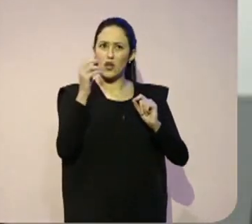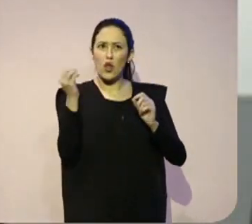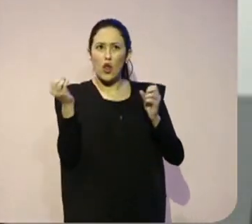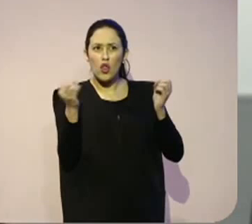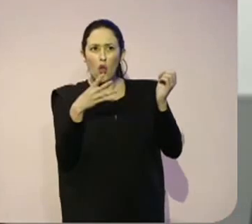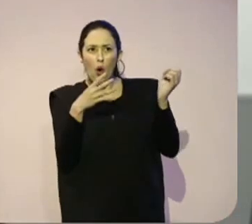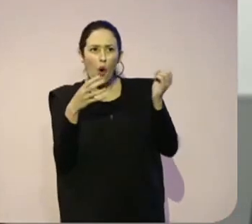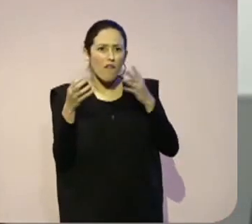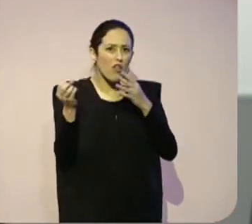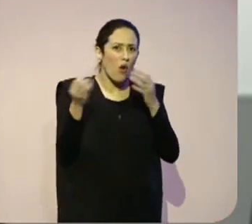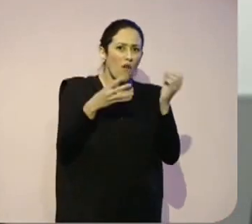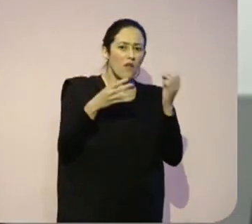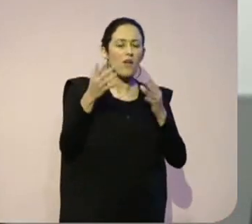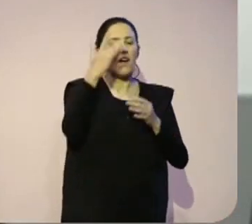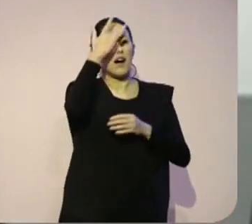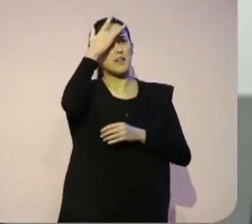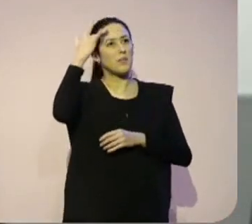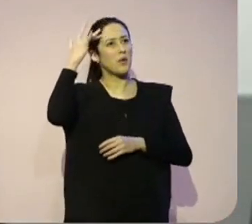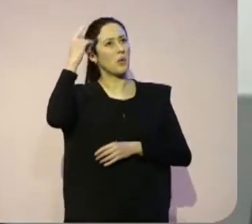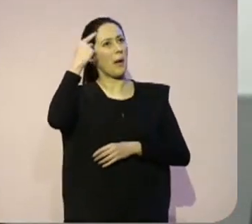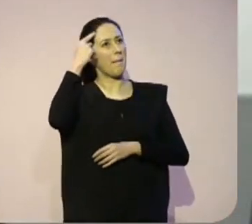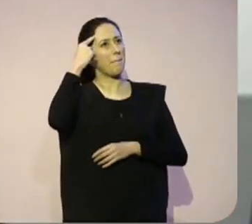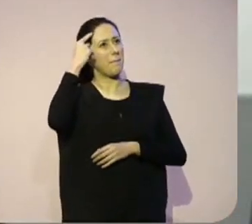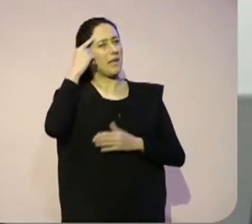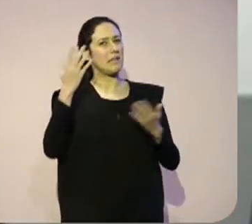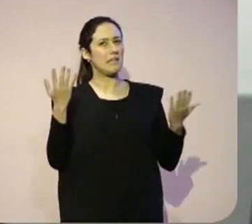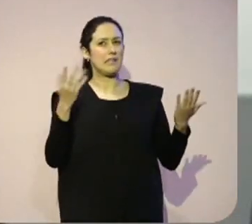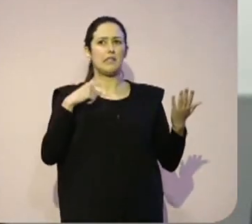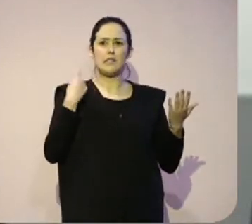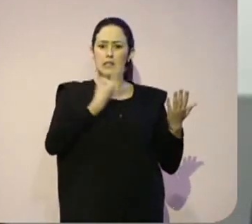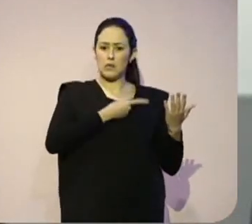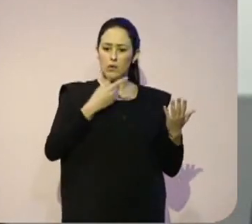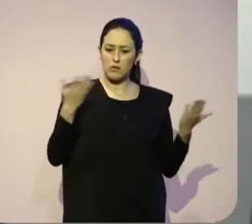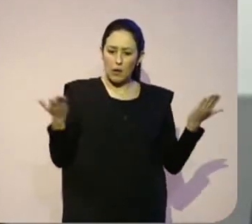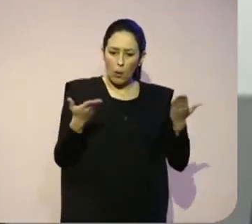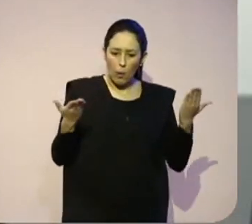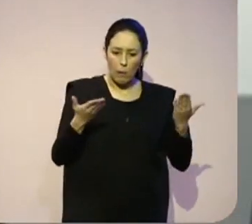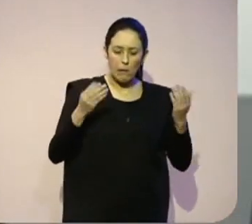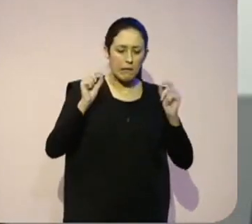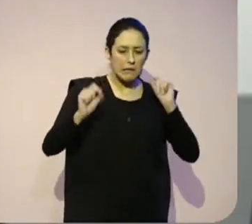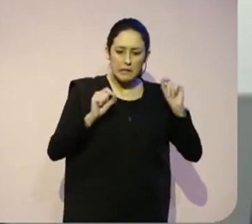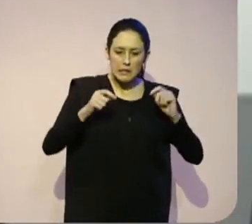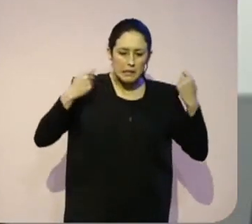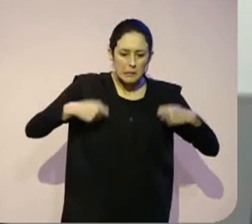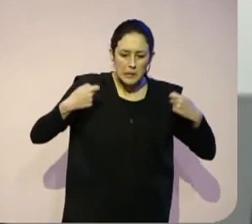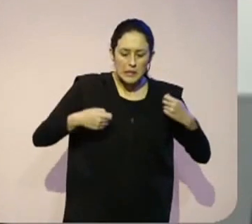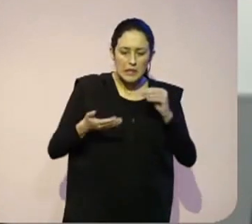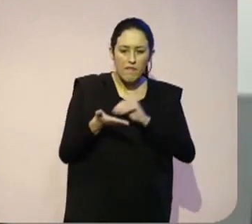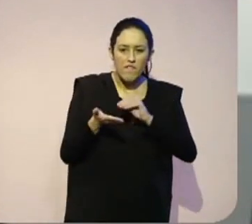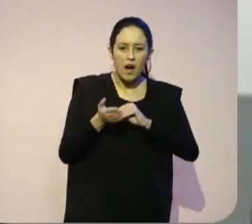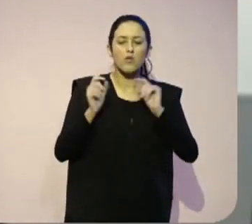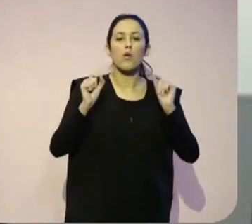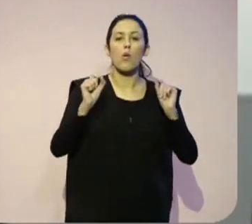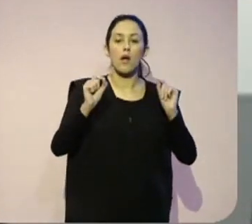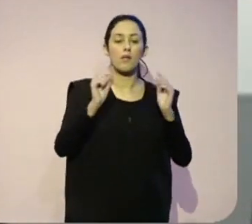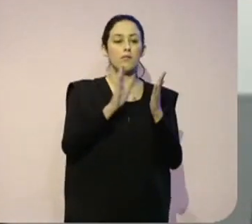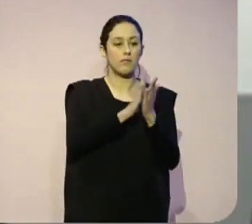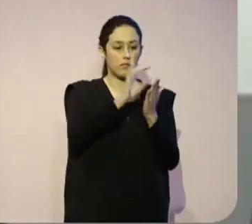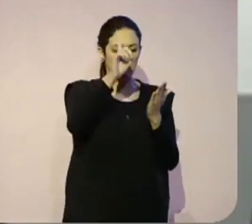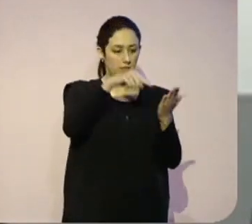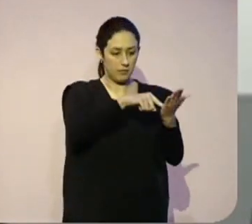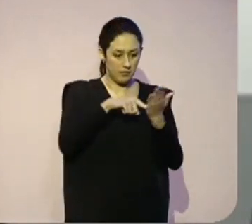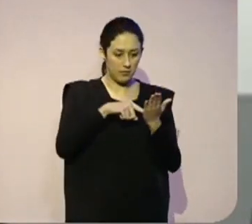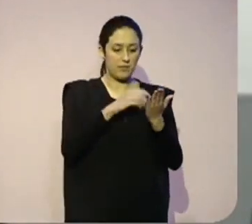têm essa ideia, nós temos novas necessidades. Mas vamos ver aqui o que a palavra de Deus